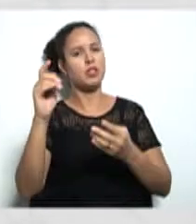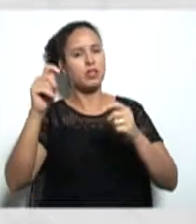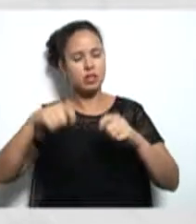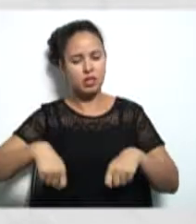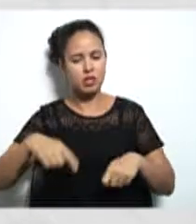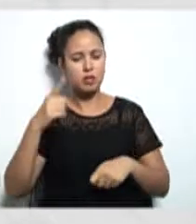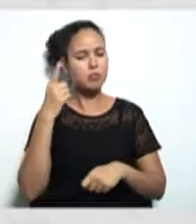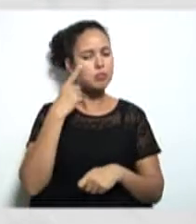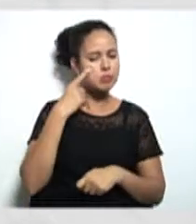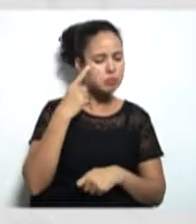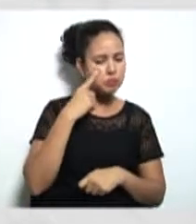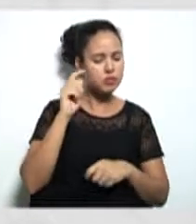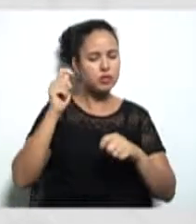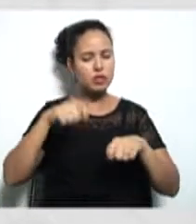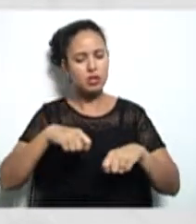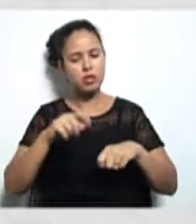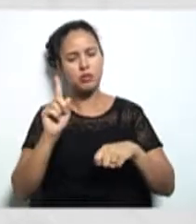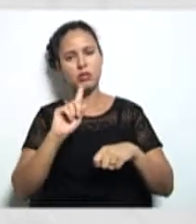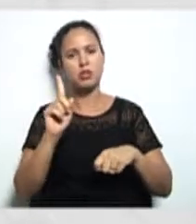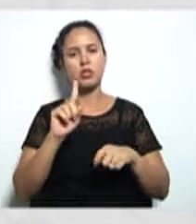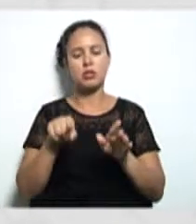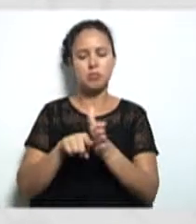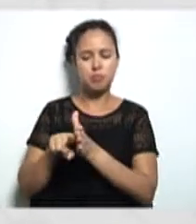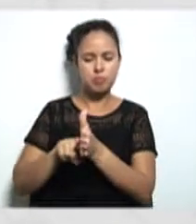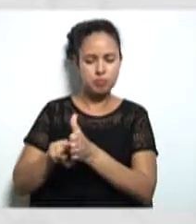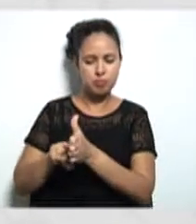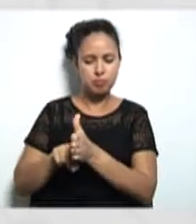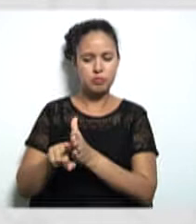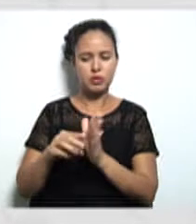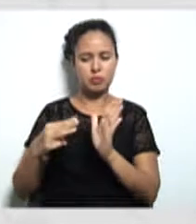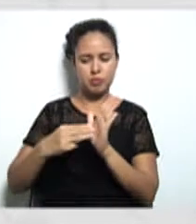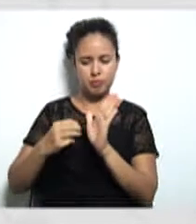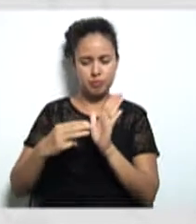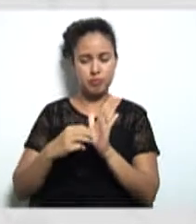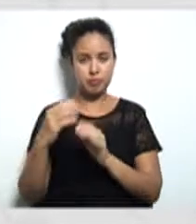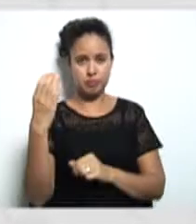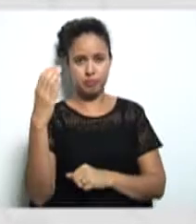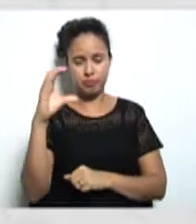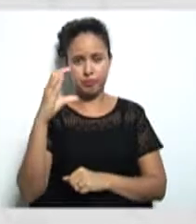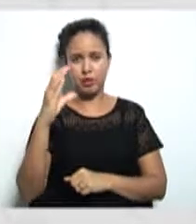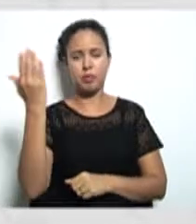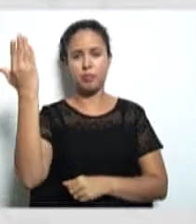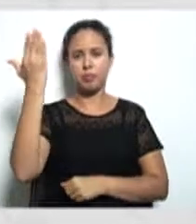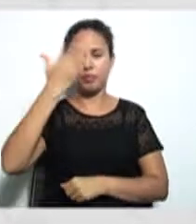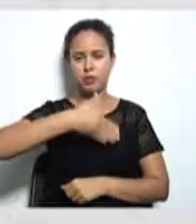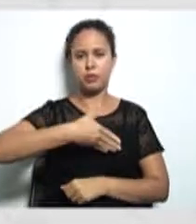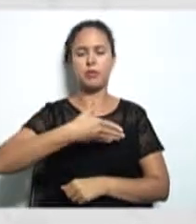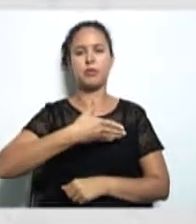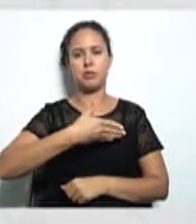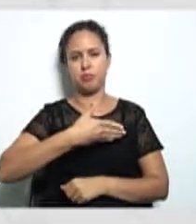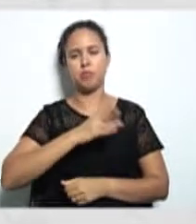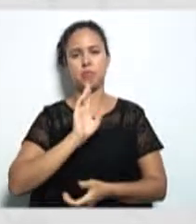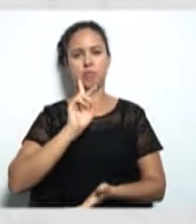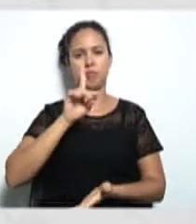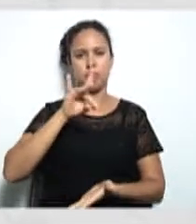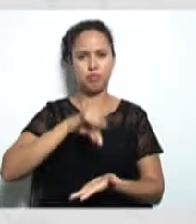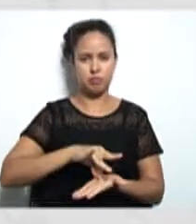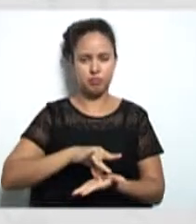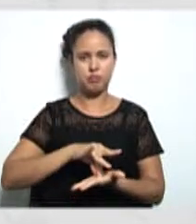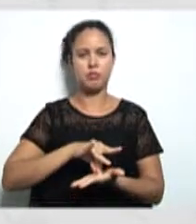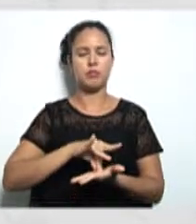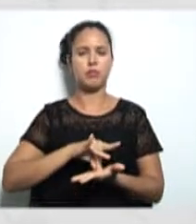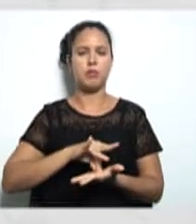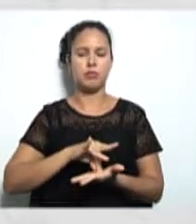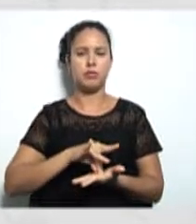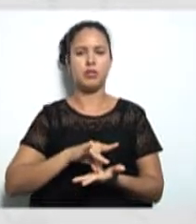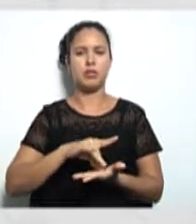verificável. Ele é verificável porque ele é baseado em um método científico que comprova fenômenos reais. E ele é produzido